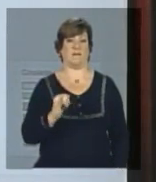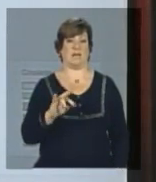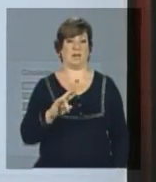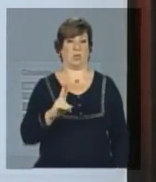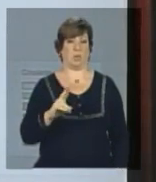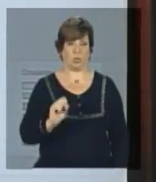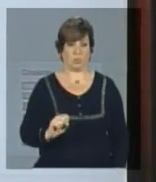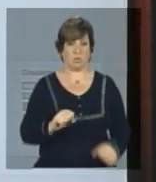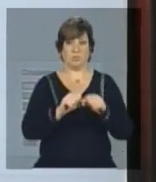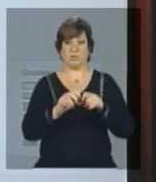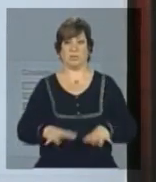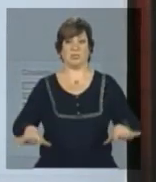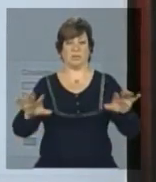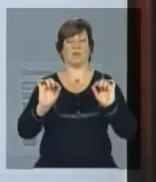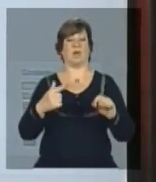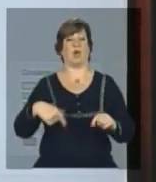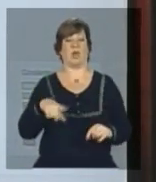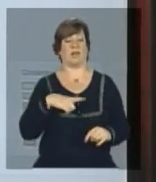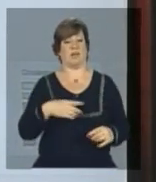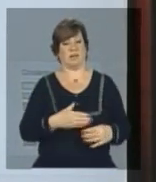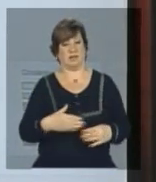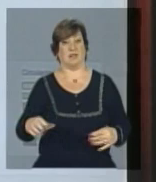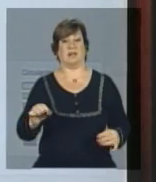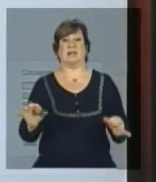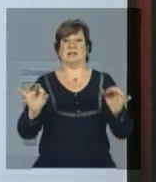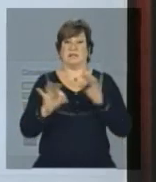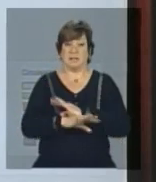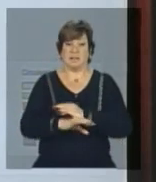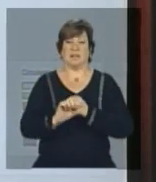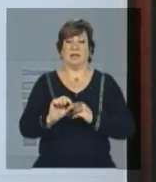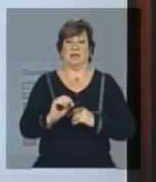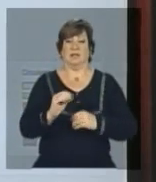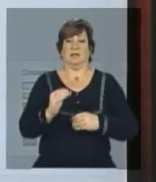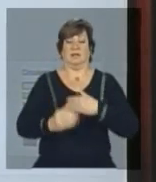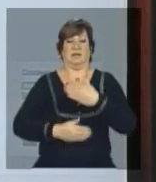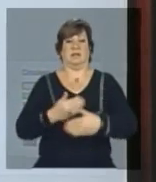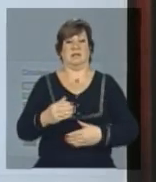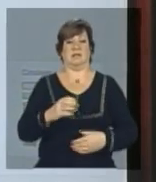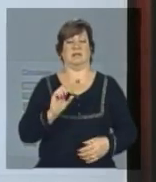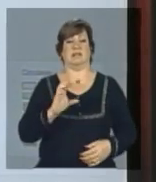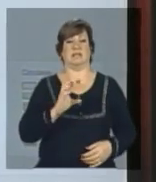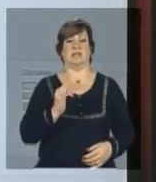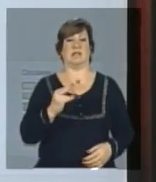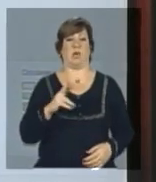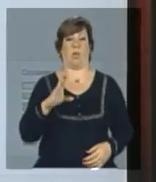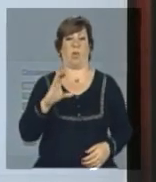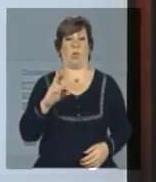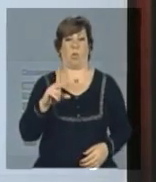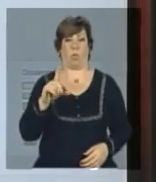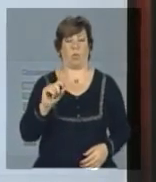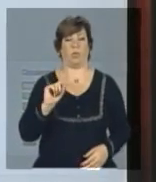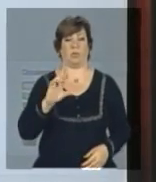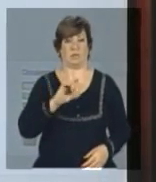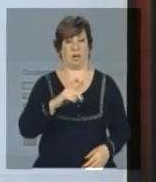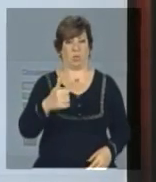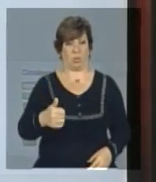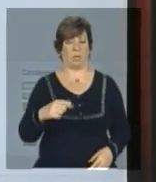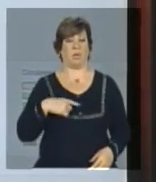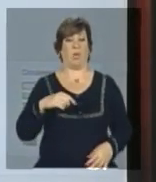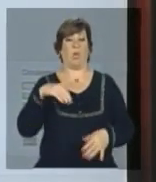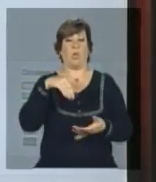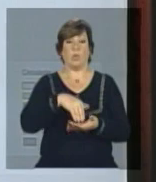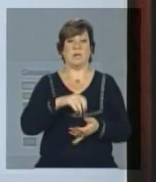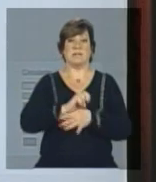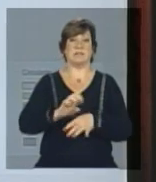Nós estamos terminando, vamos dizer assim, o ciclo de recirculação do D1, né? Então, os últimos estados e